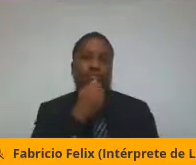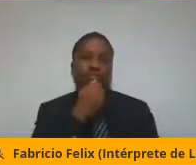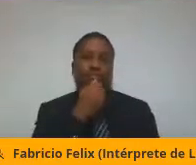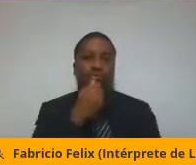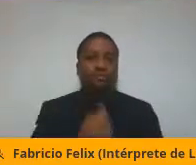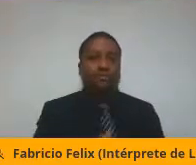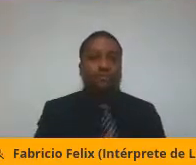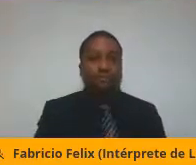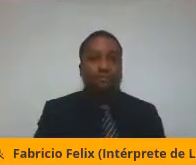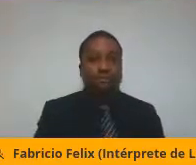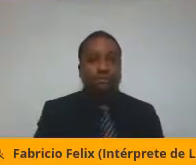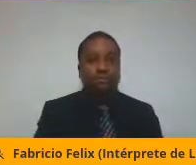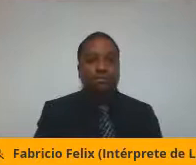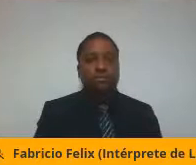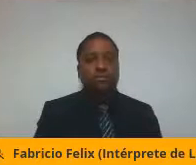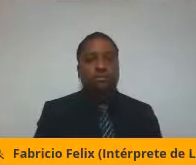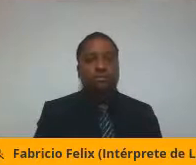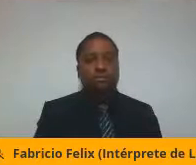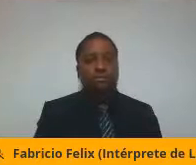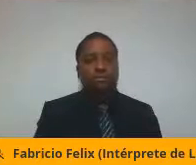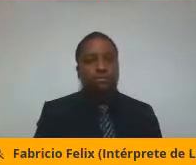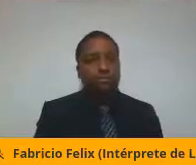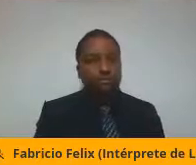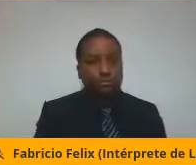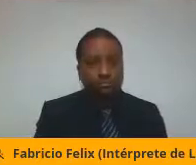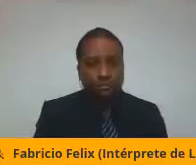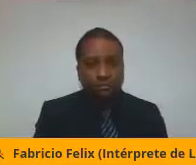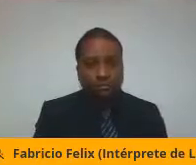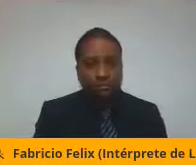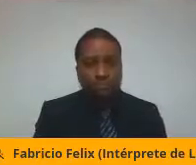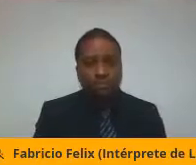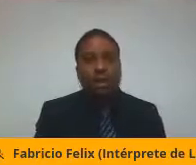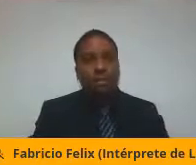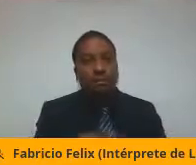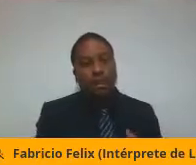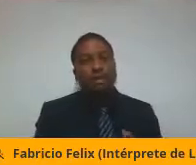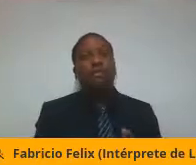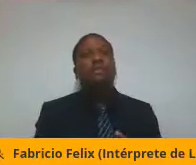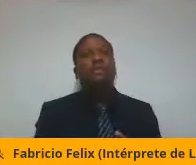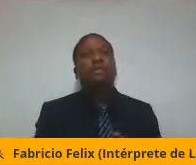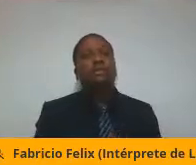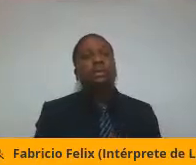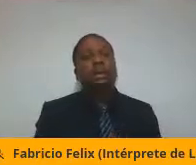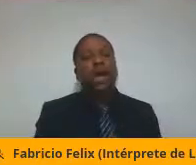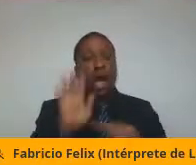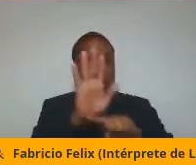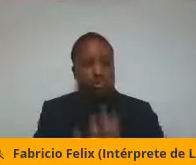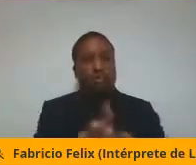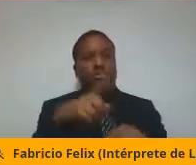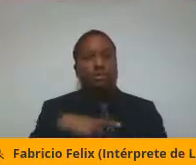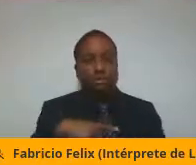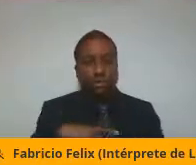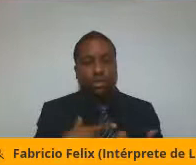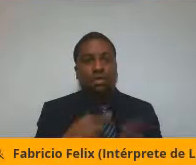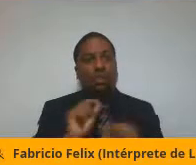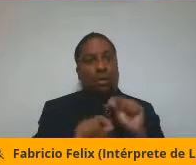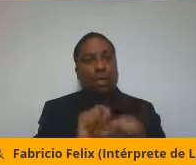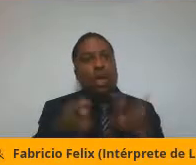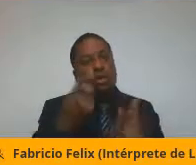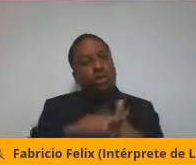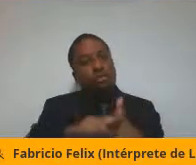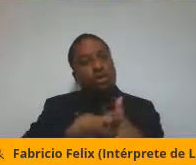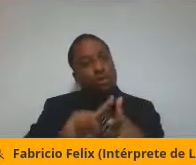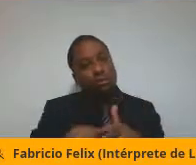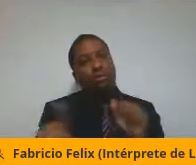antiviral. Mas o que tem tratamento? Tem. A gente trata as complicações